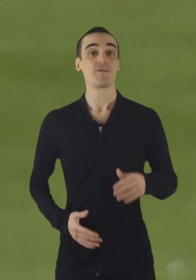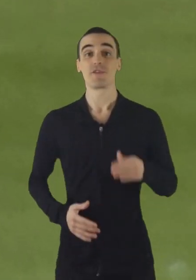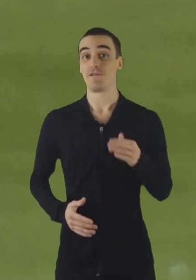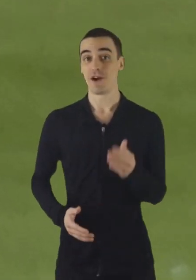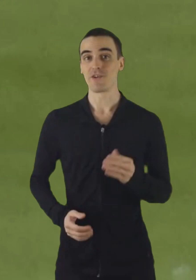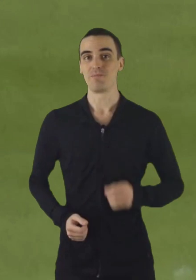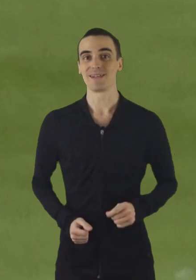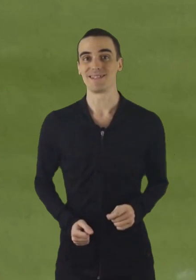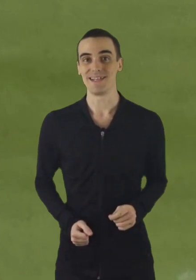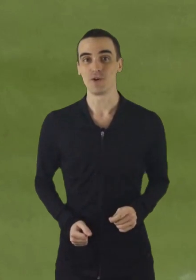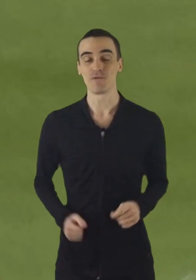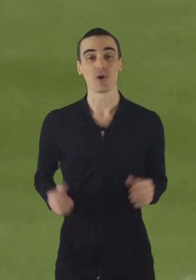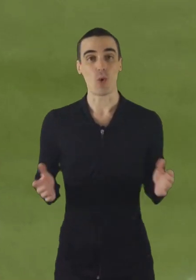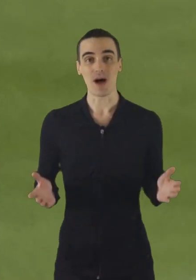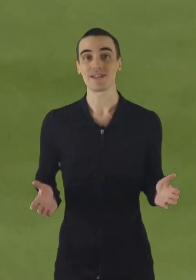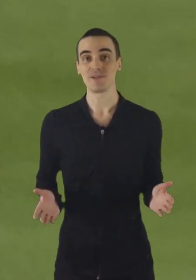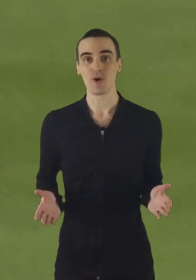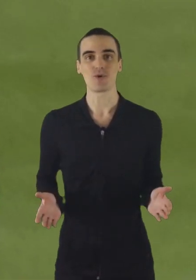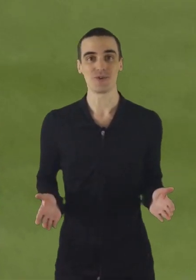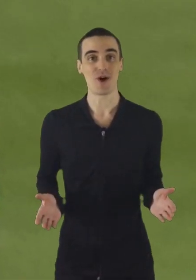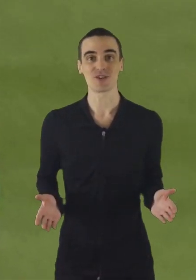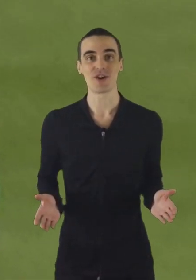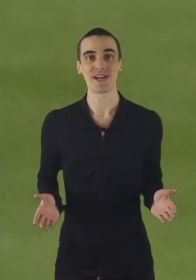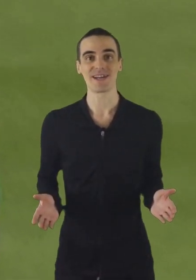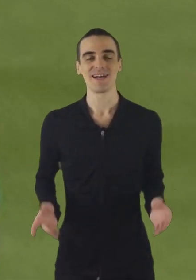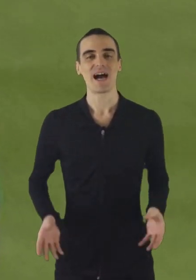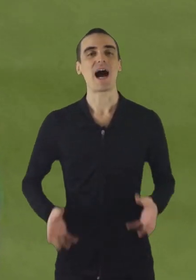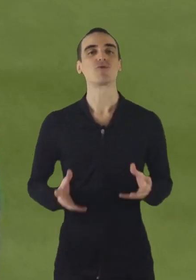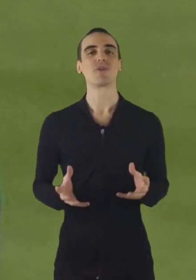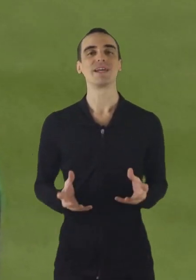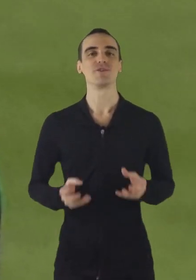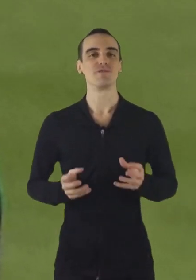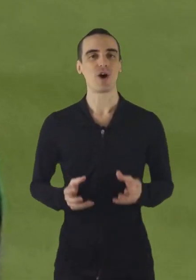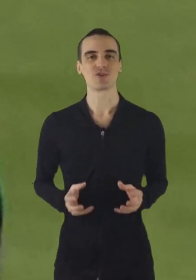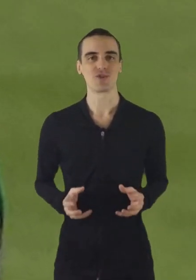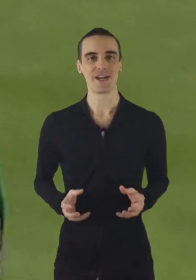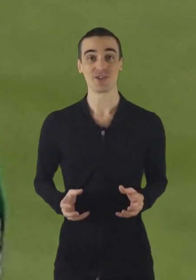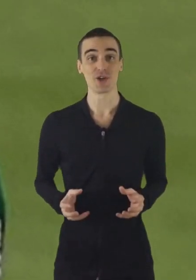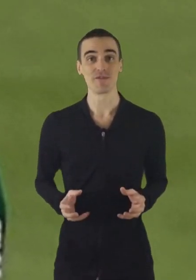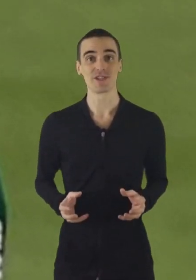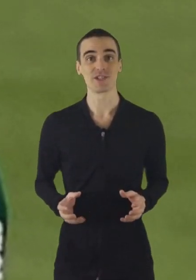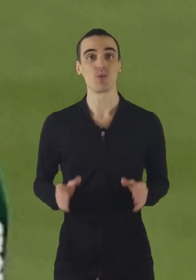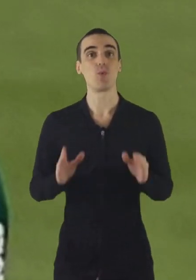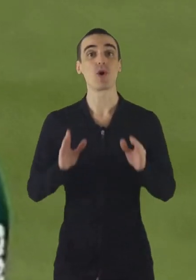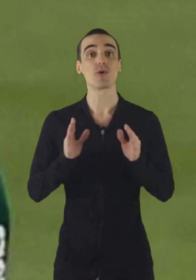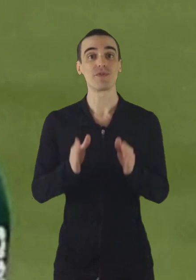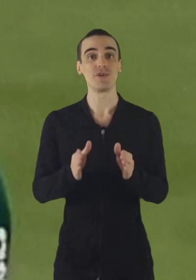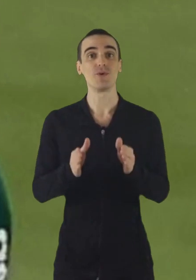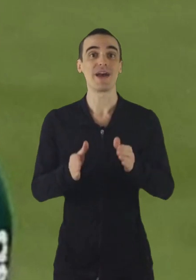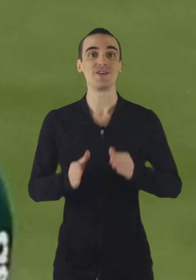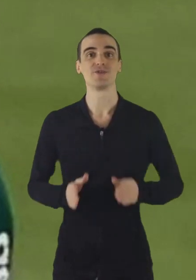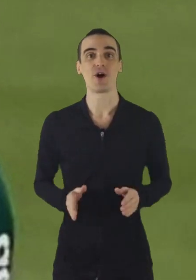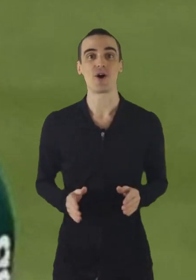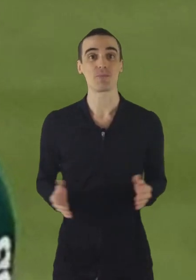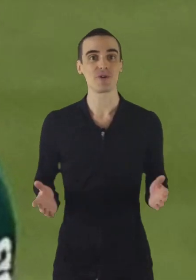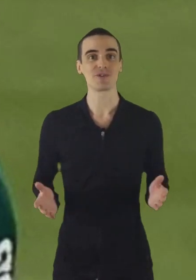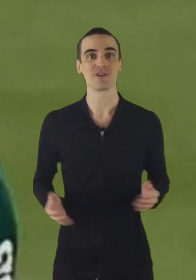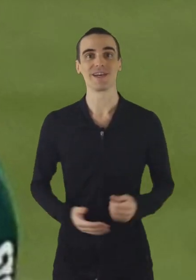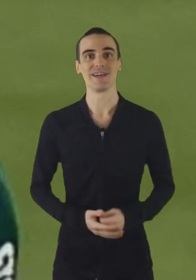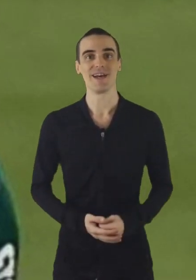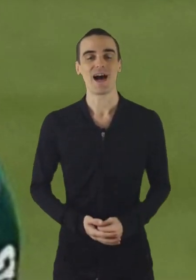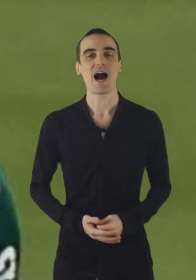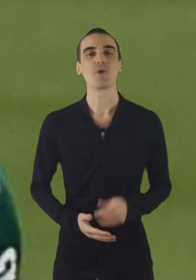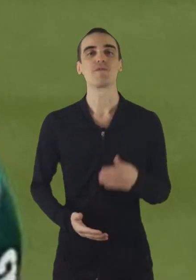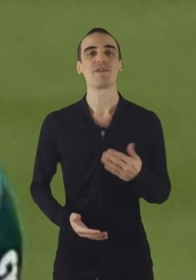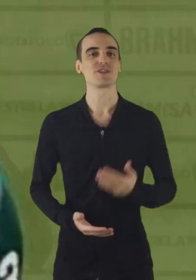traz certa repercussão por ter sido revelado nas categorias de base do Verdão o Palmeiras fez uma boa venda envolvendo Patrick de Paula que